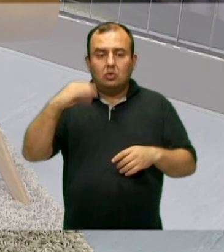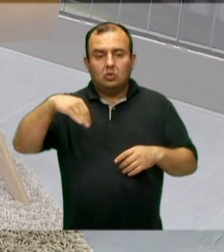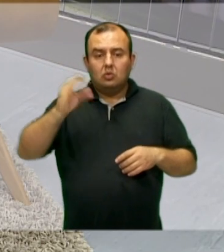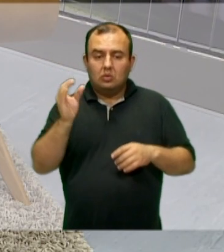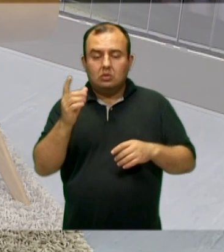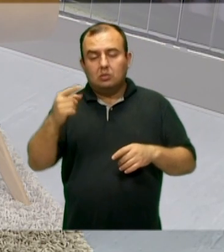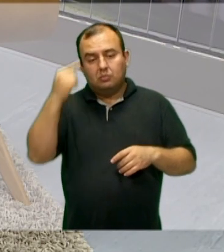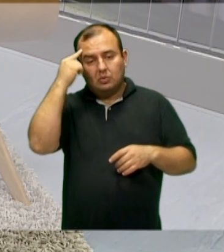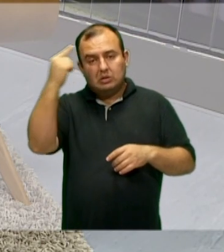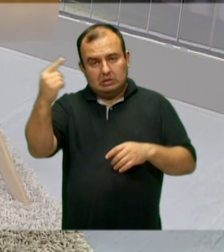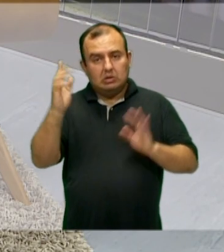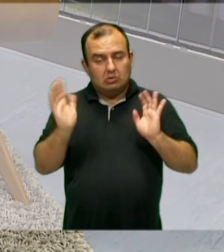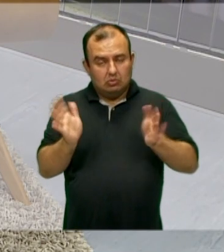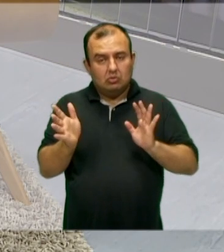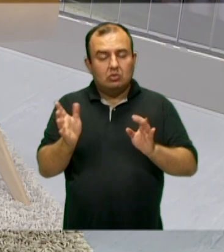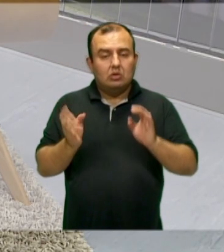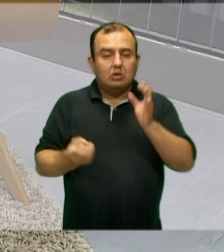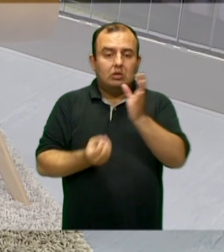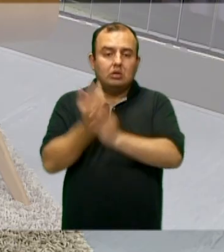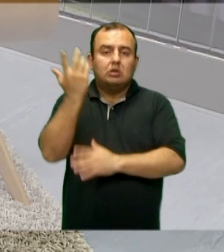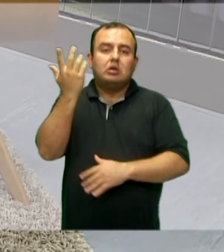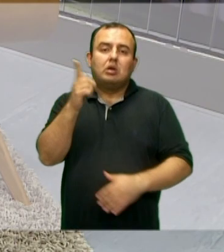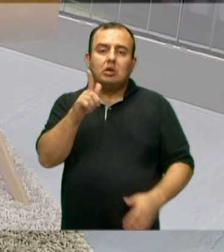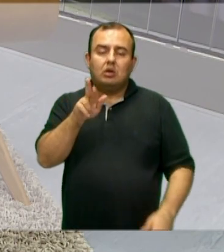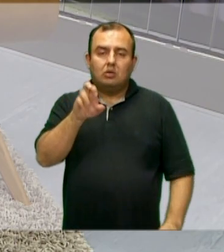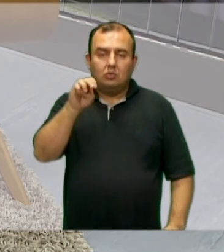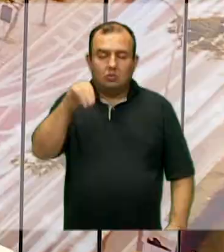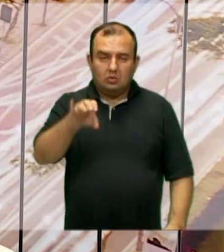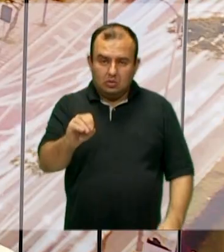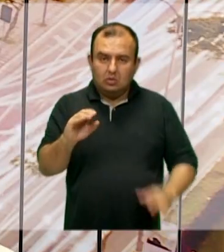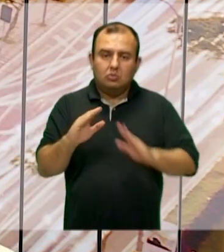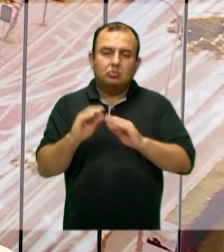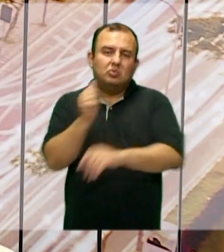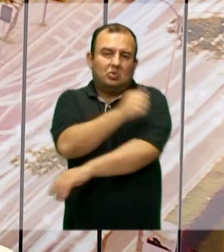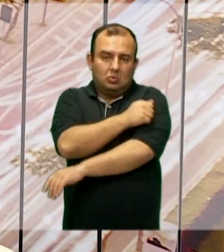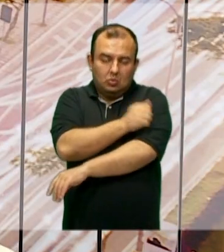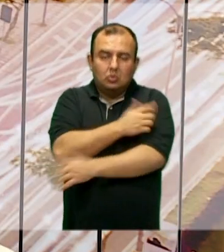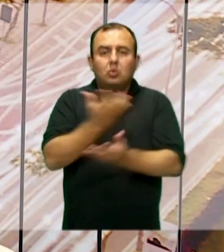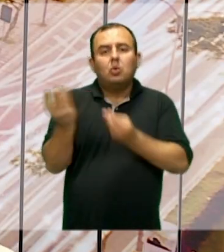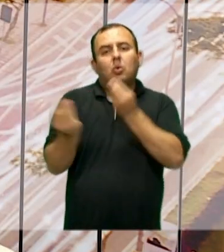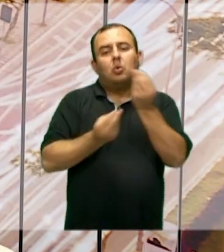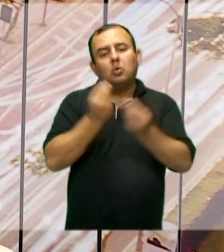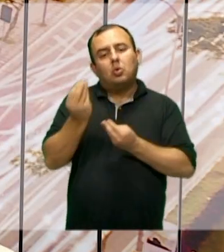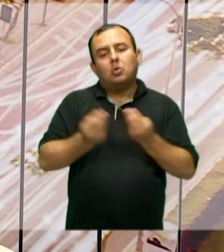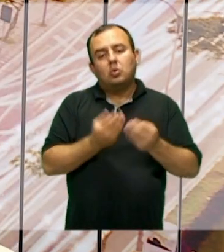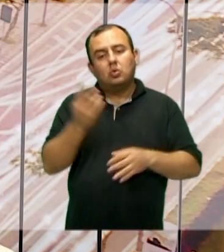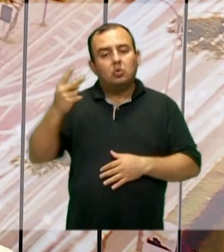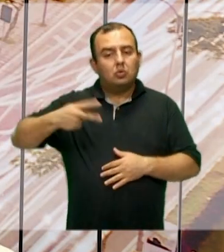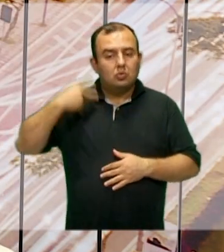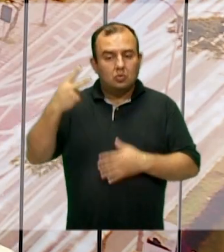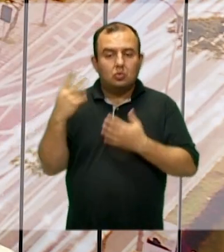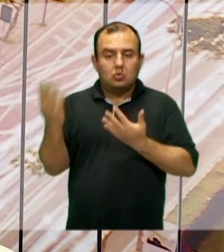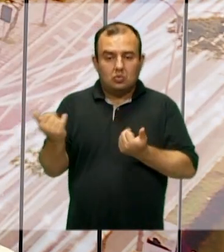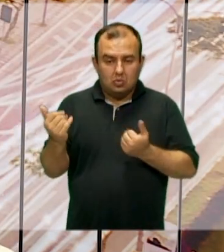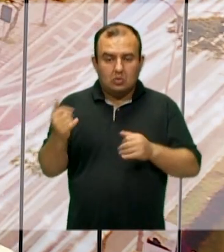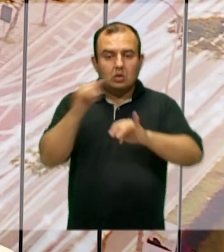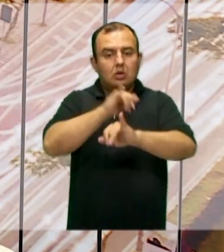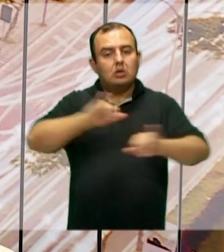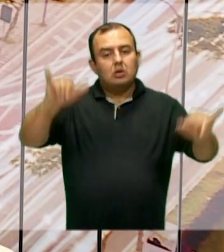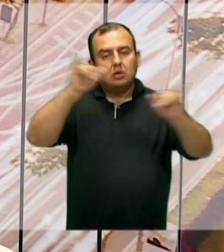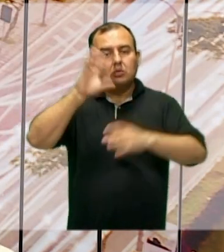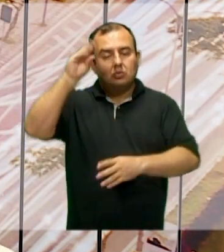agora pensando em criar um grêmio estudantil, né? Exatamente. Como que foi, no caso do vereador Mirim, a